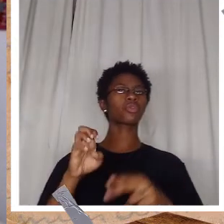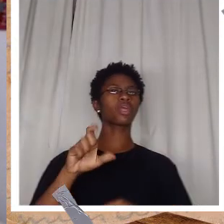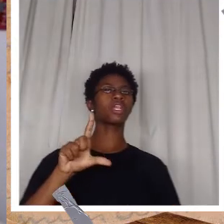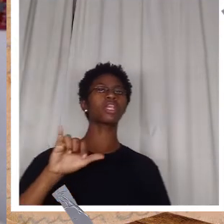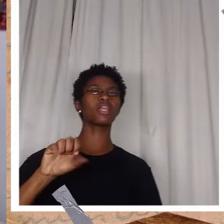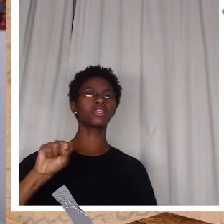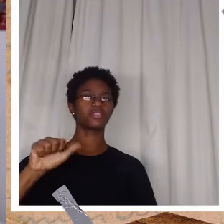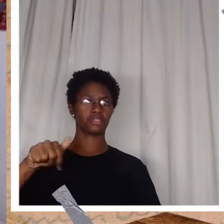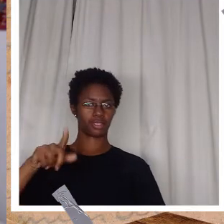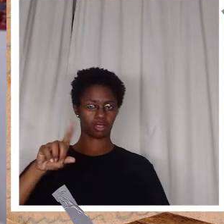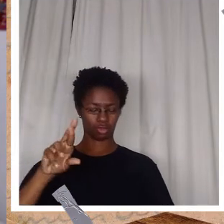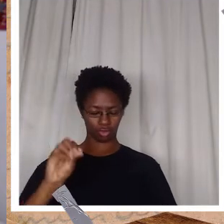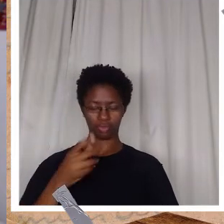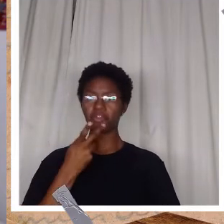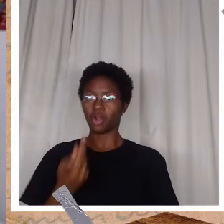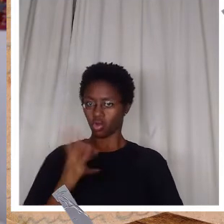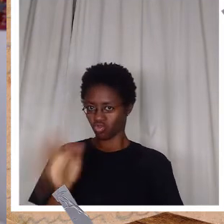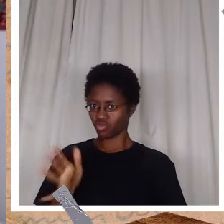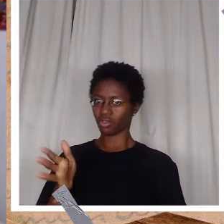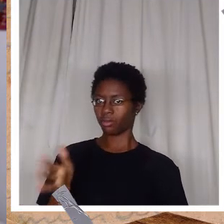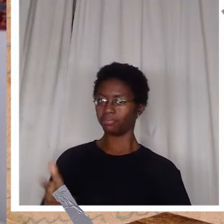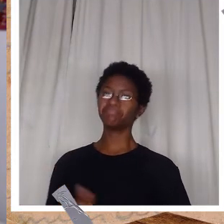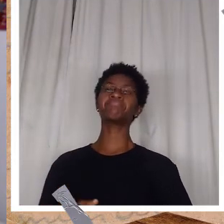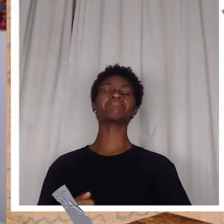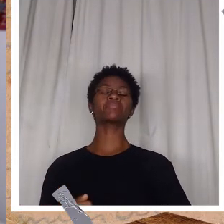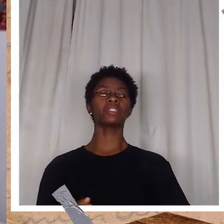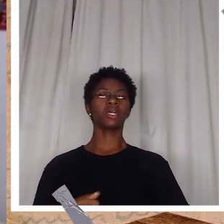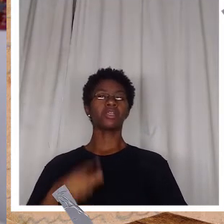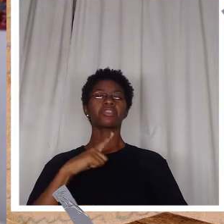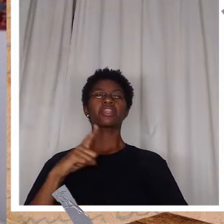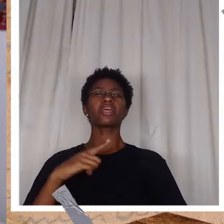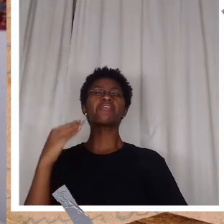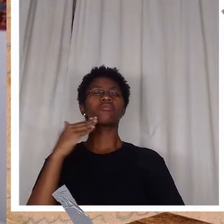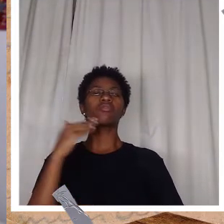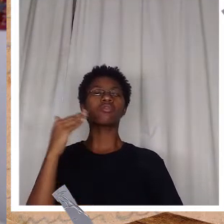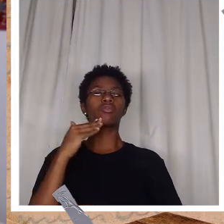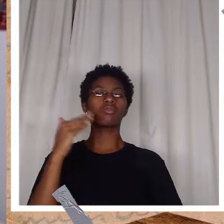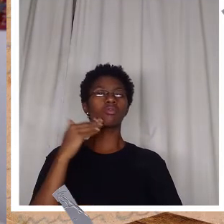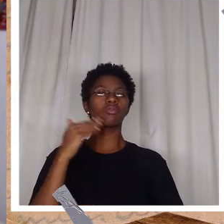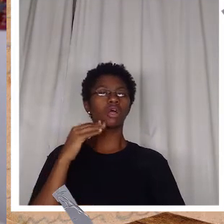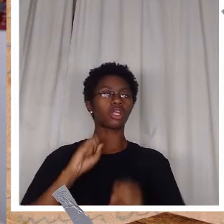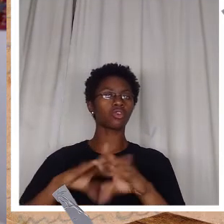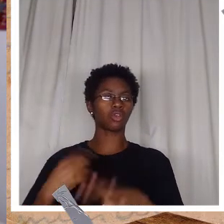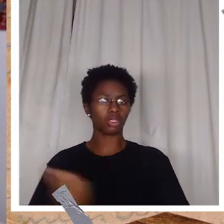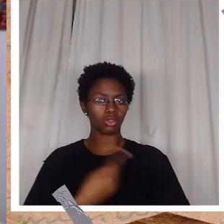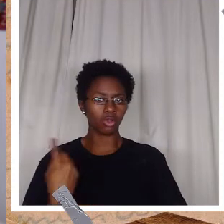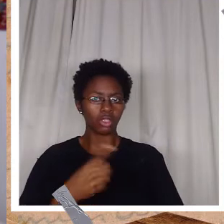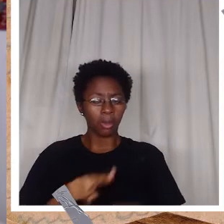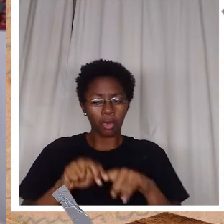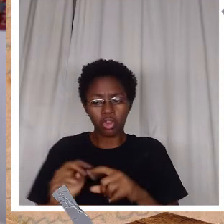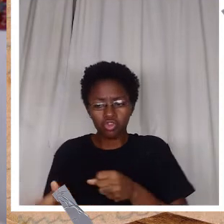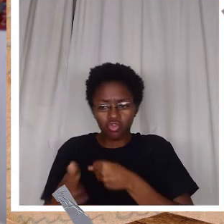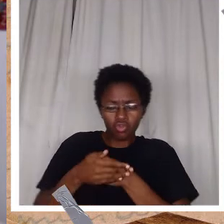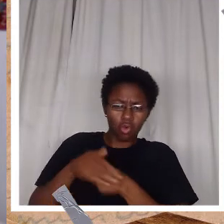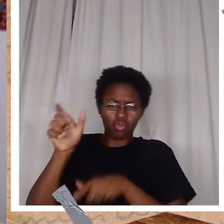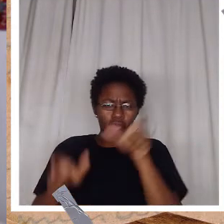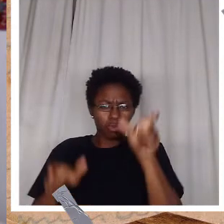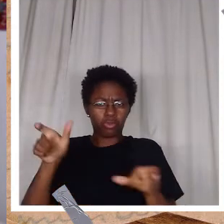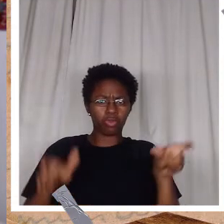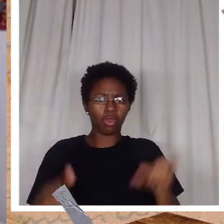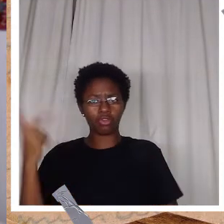que prima por esconder determinados personagens da história do Brasil. Eu até